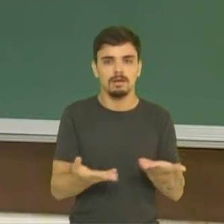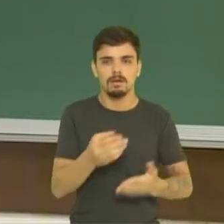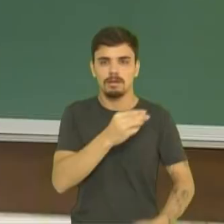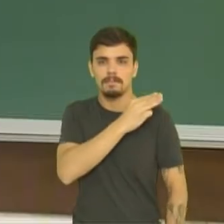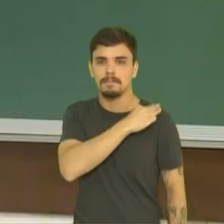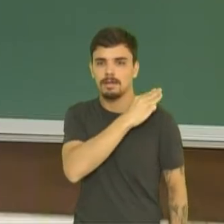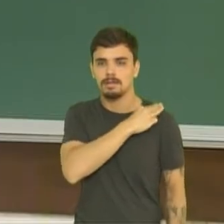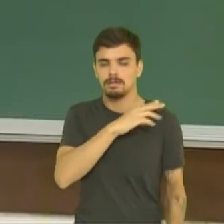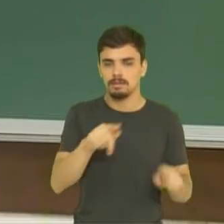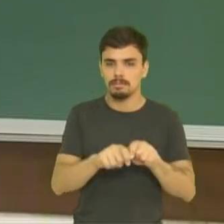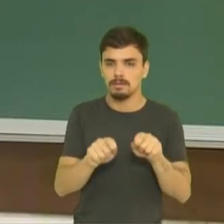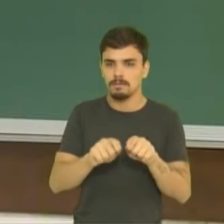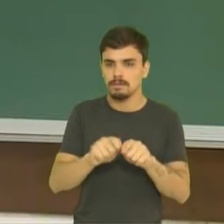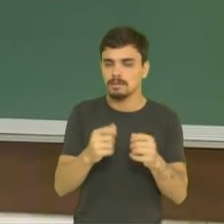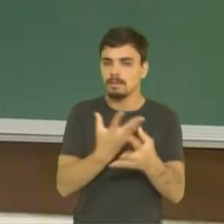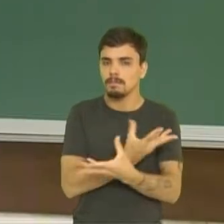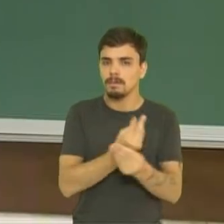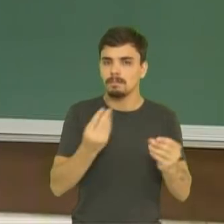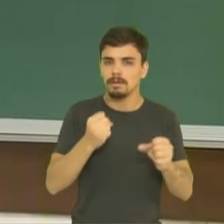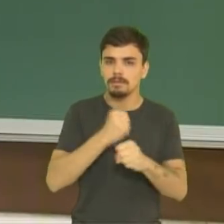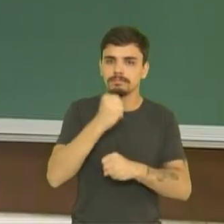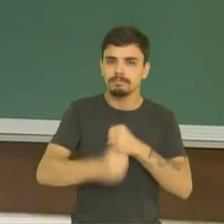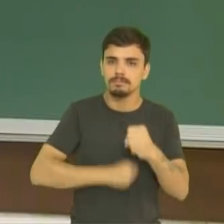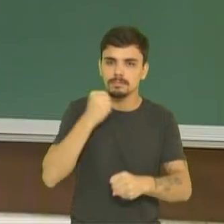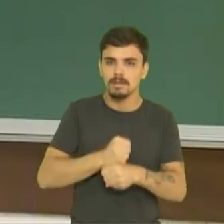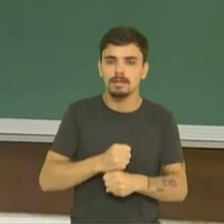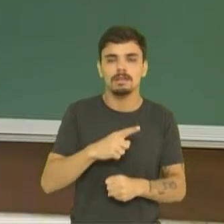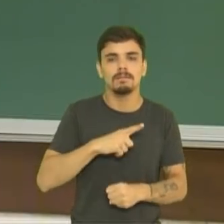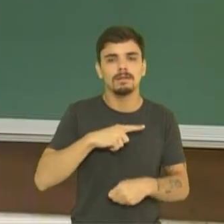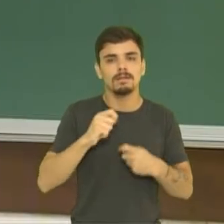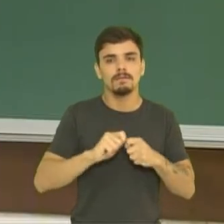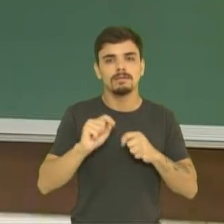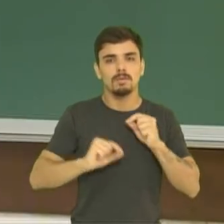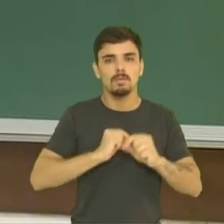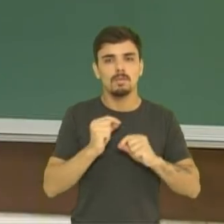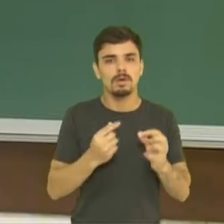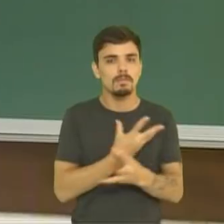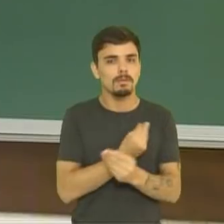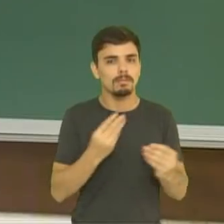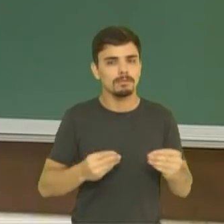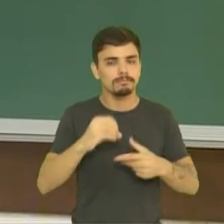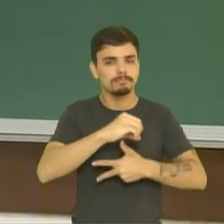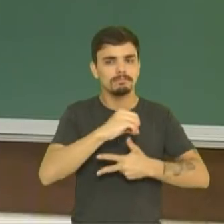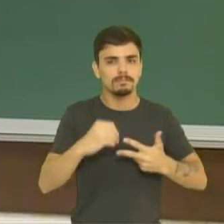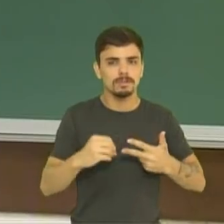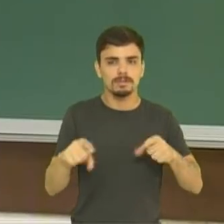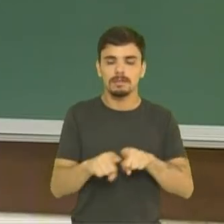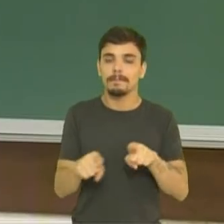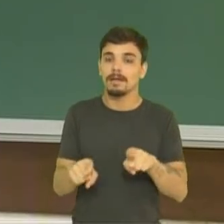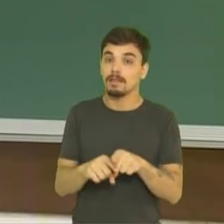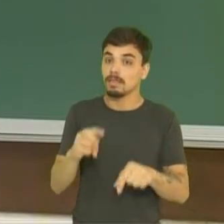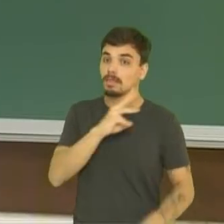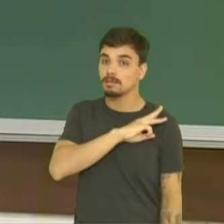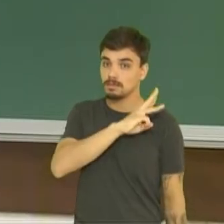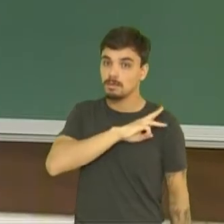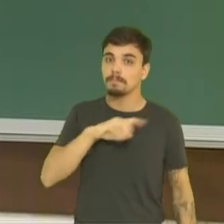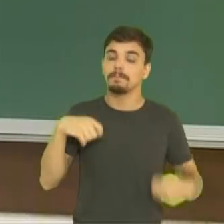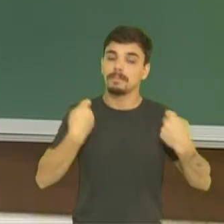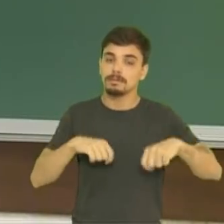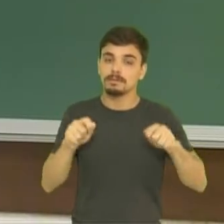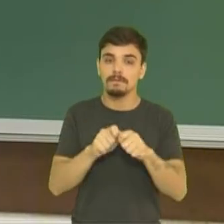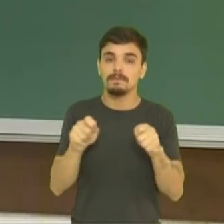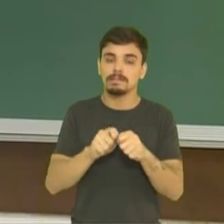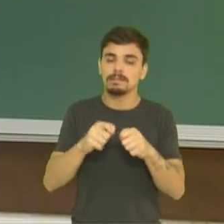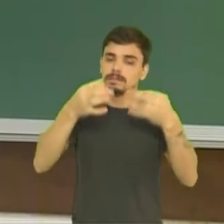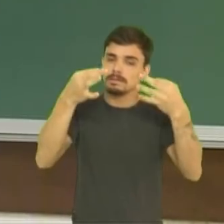vai ter que fazer bastante e que ano que vem você vai ter que fazer principalmente no Enem, né? O terceiro ano vai ter que saber